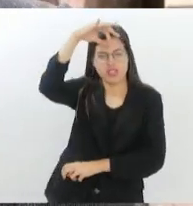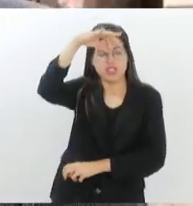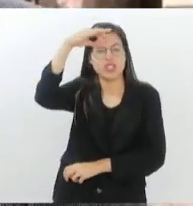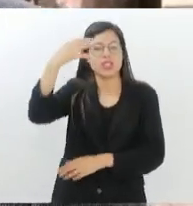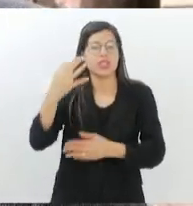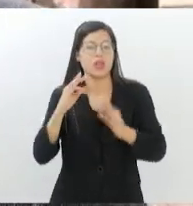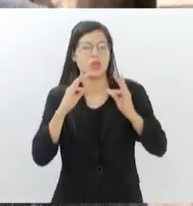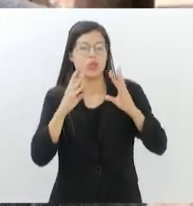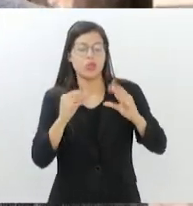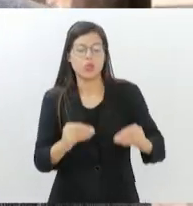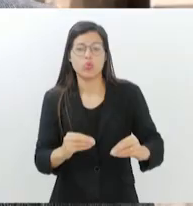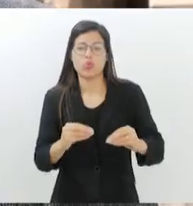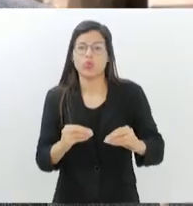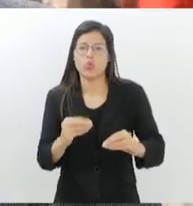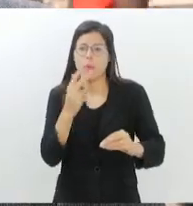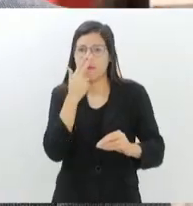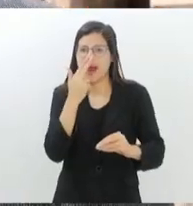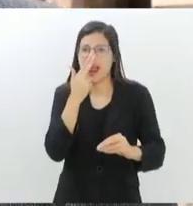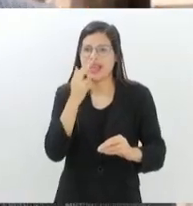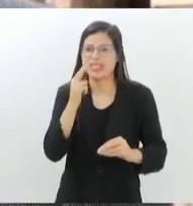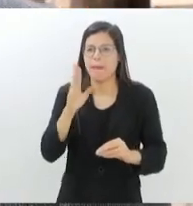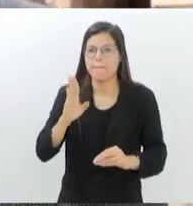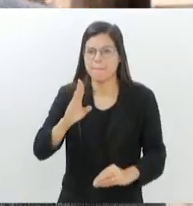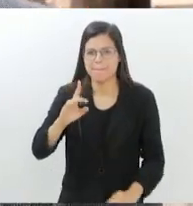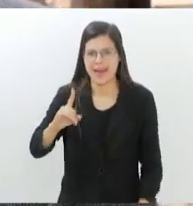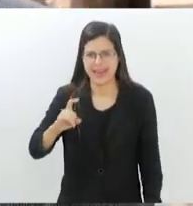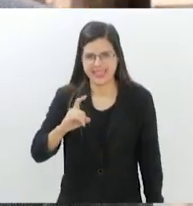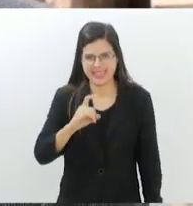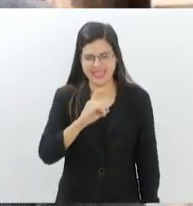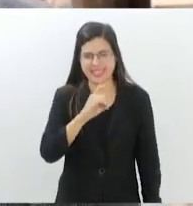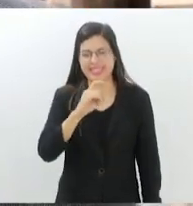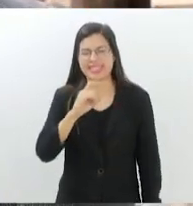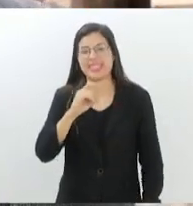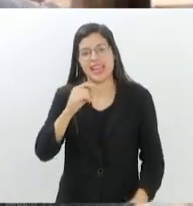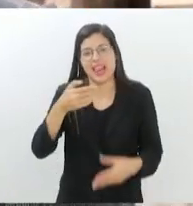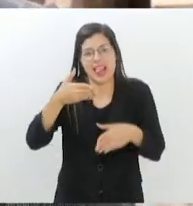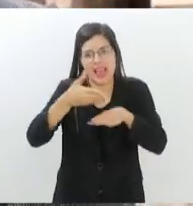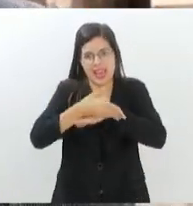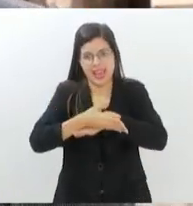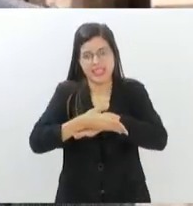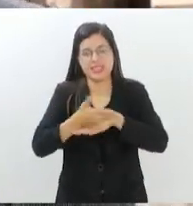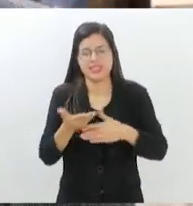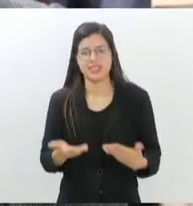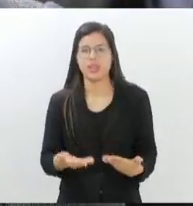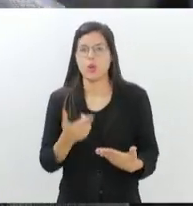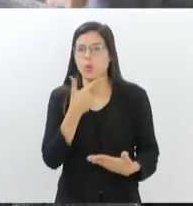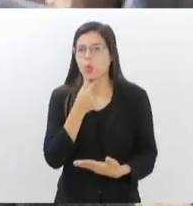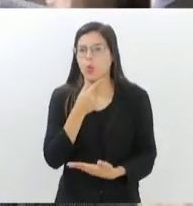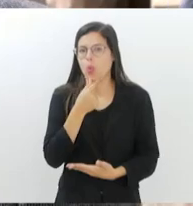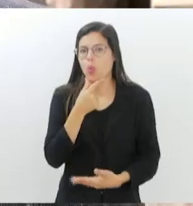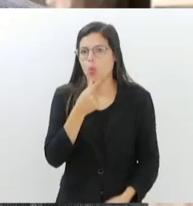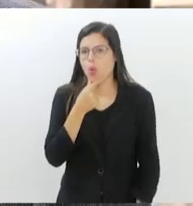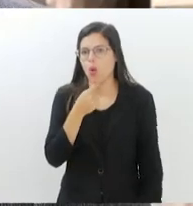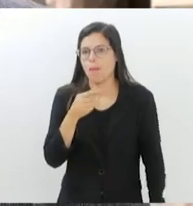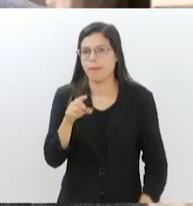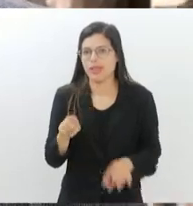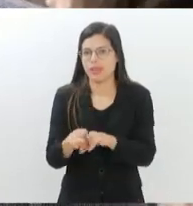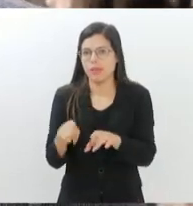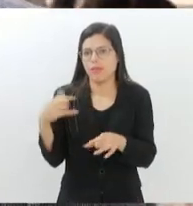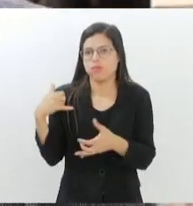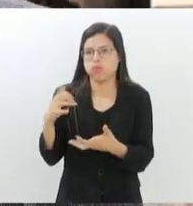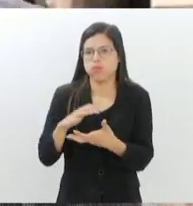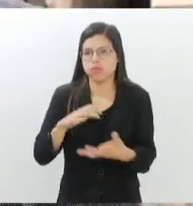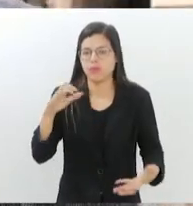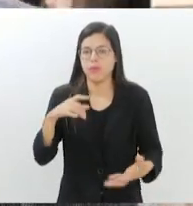tudo facilita com que a bactéria suba e provoque a infecção. E o homem idoso, por ter uma uretra mais longa, isso é